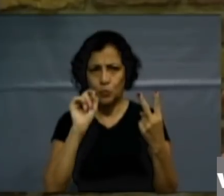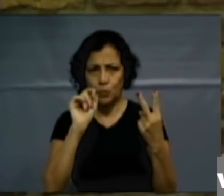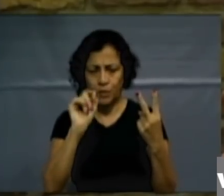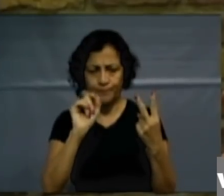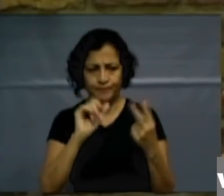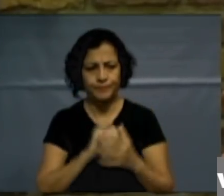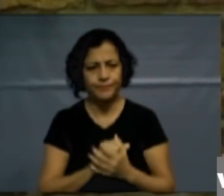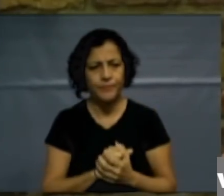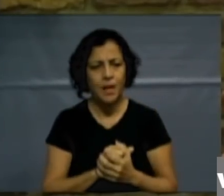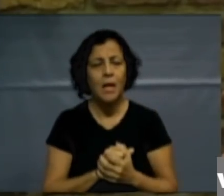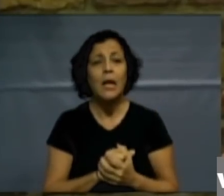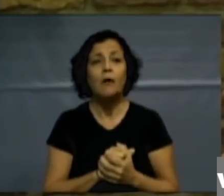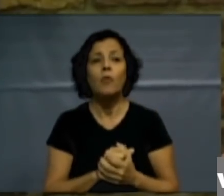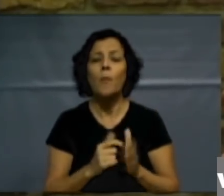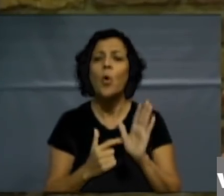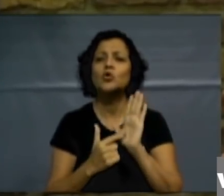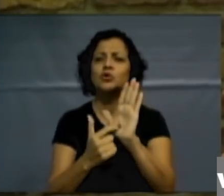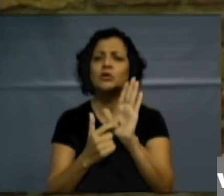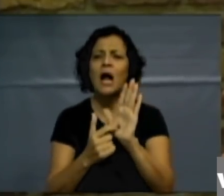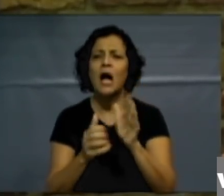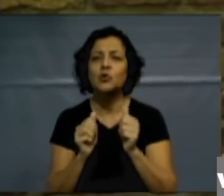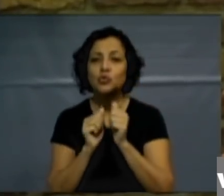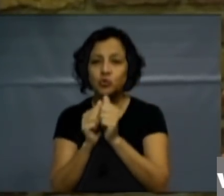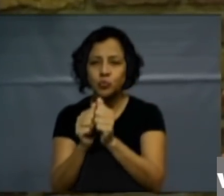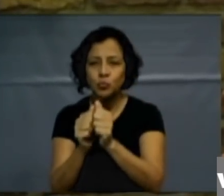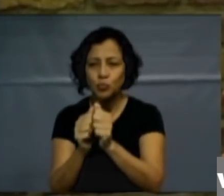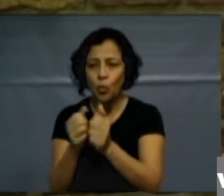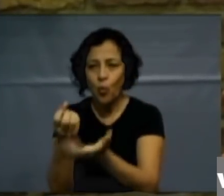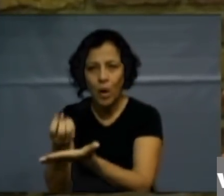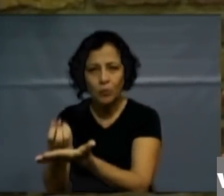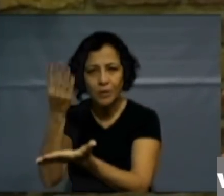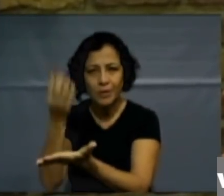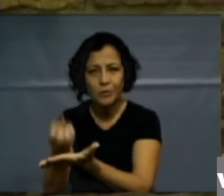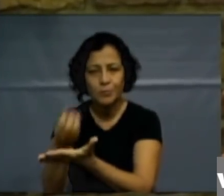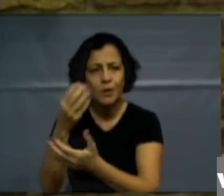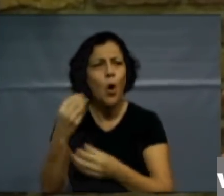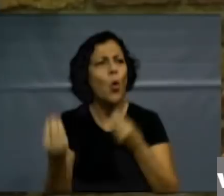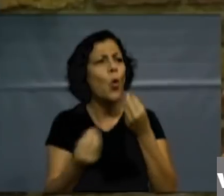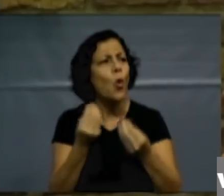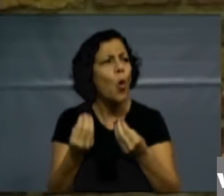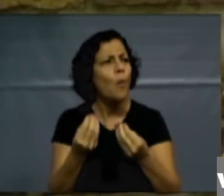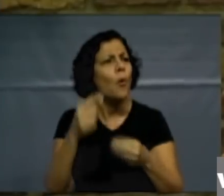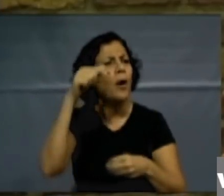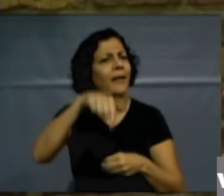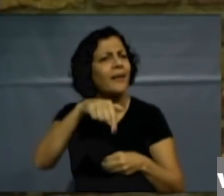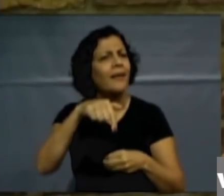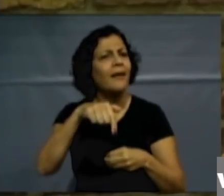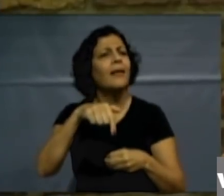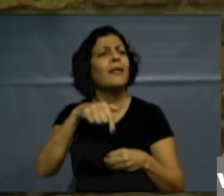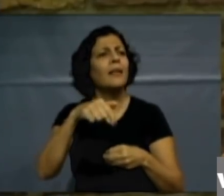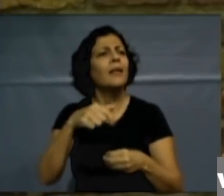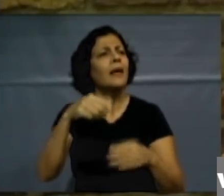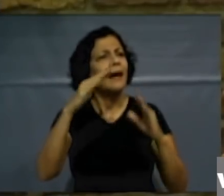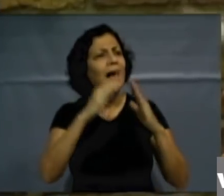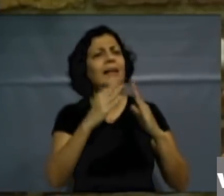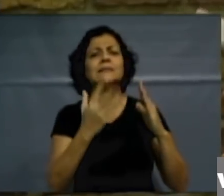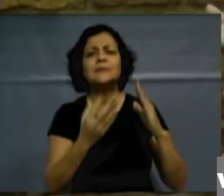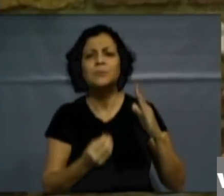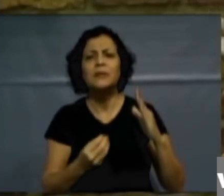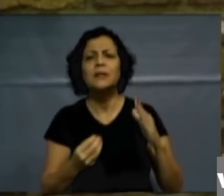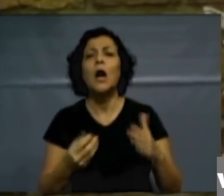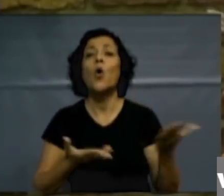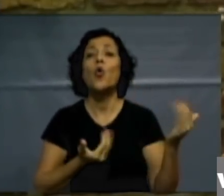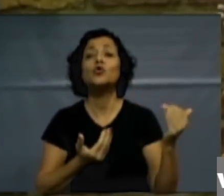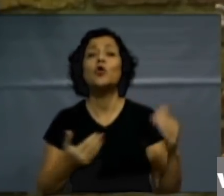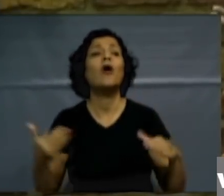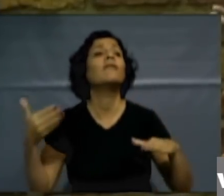um outro paralelo com o movimento espírita, como está a inserção do jovem no movimento espírita. Nessa casa, graças a Deus, muito bem que